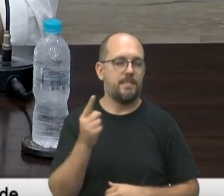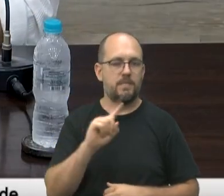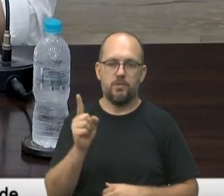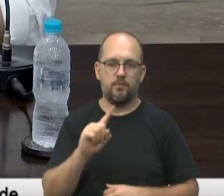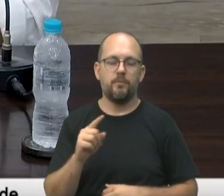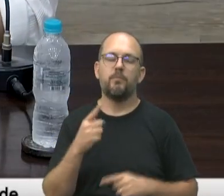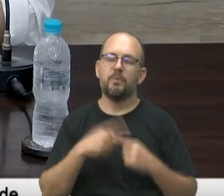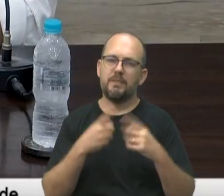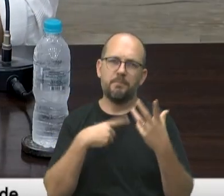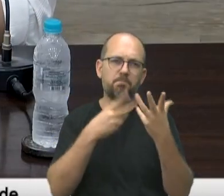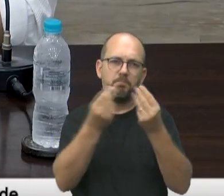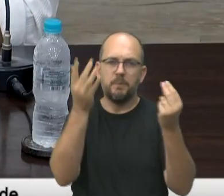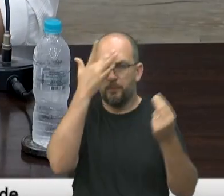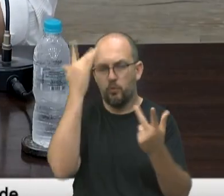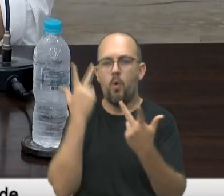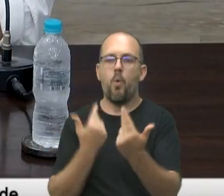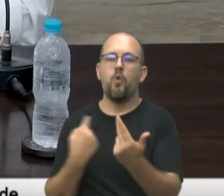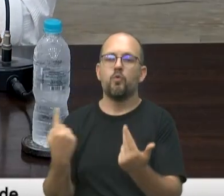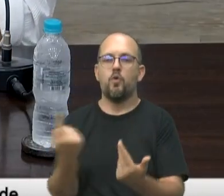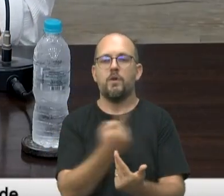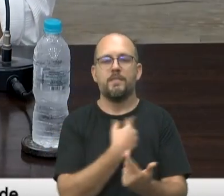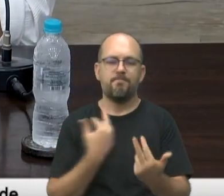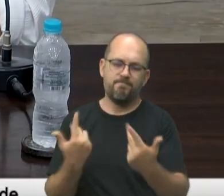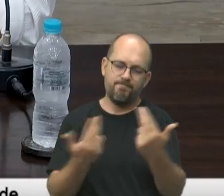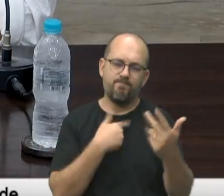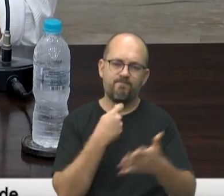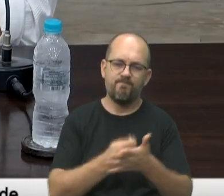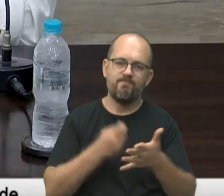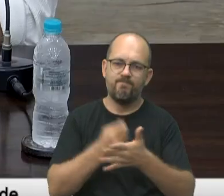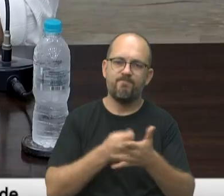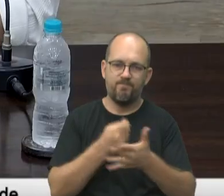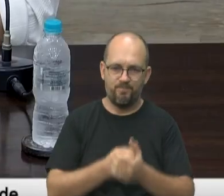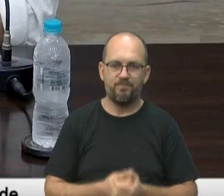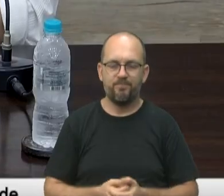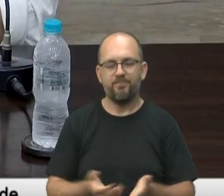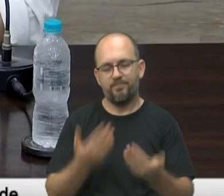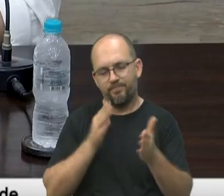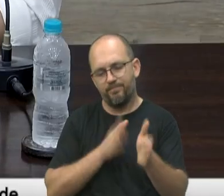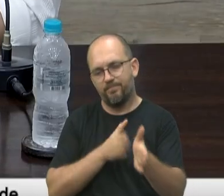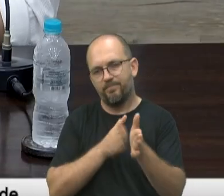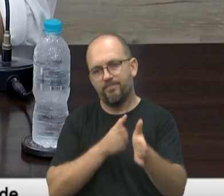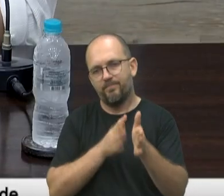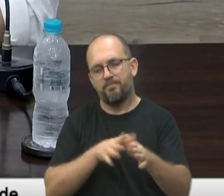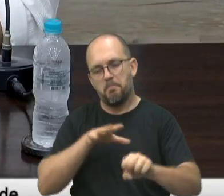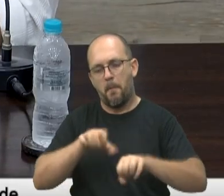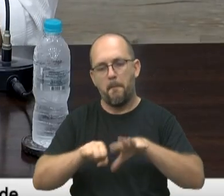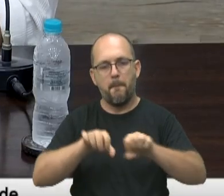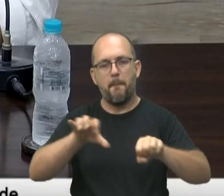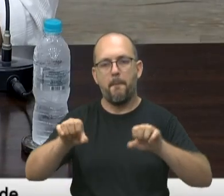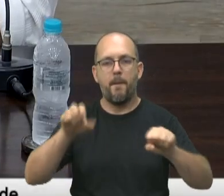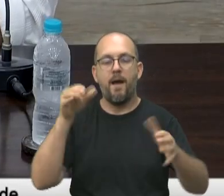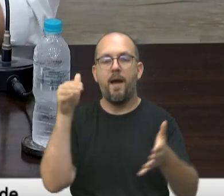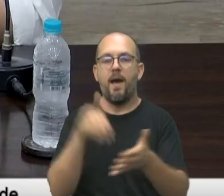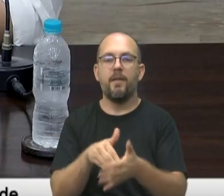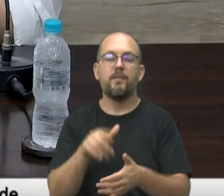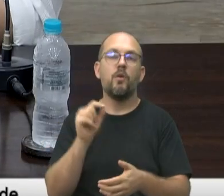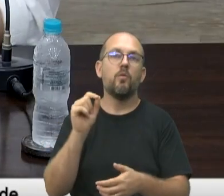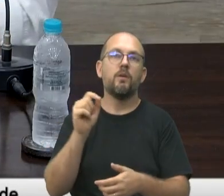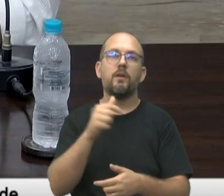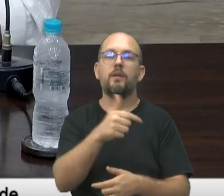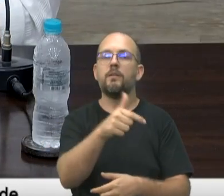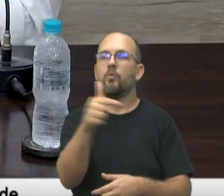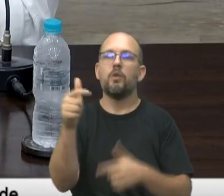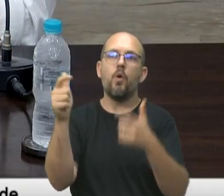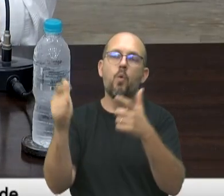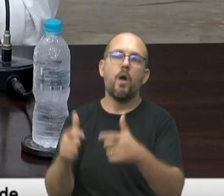porque tem muitas pessoas como nós aqui nessa cidade lutando, resistindo, e sigamos ocupando os espaços até que em nenhum lugar